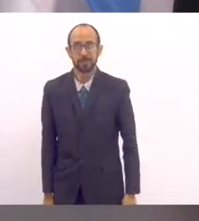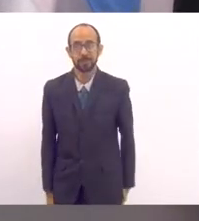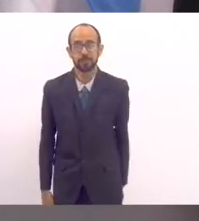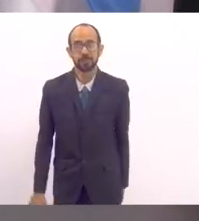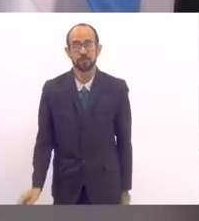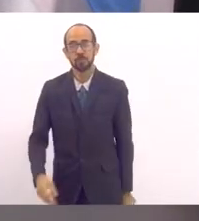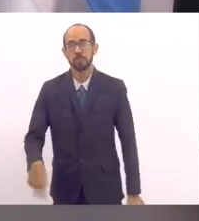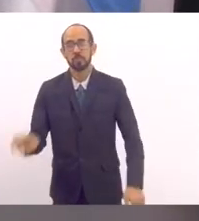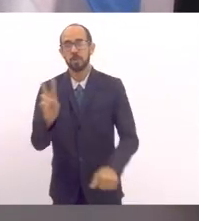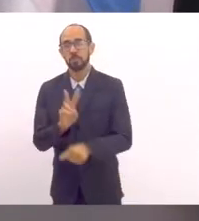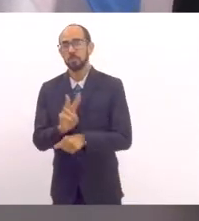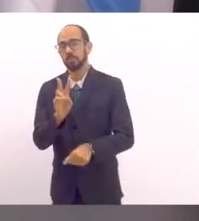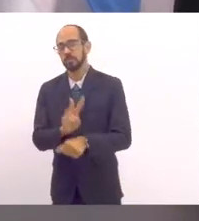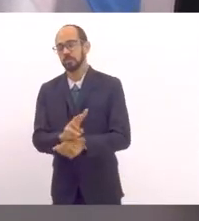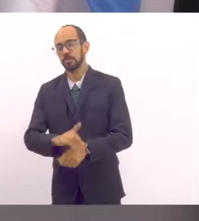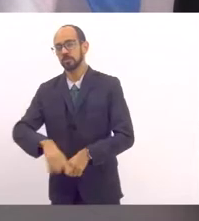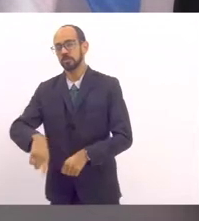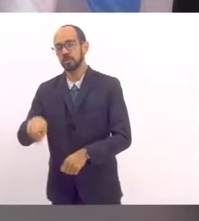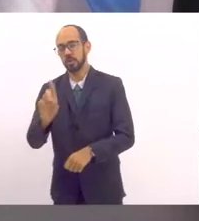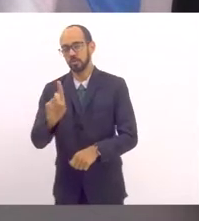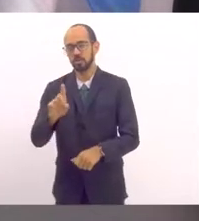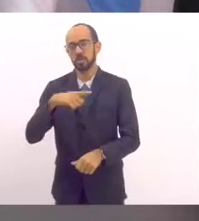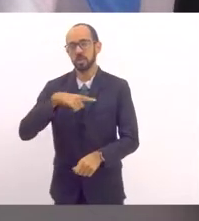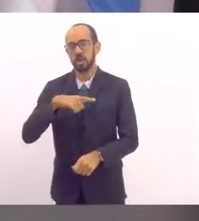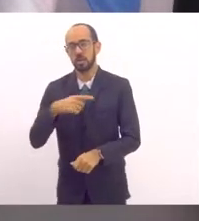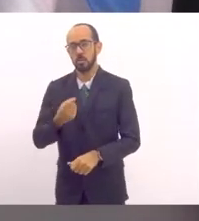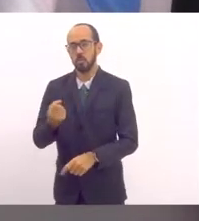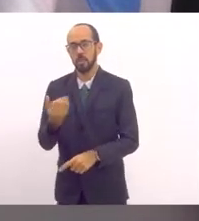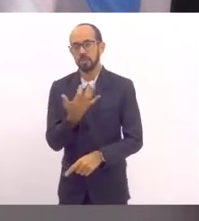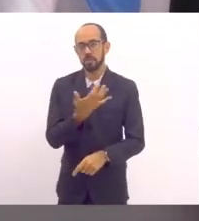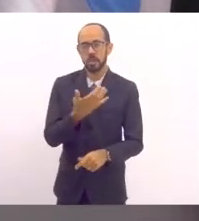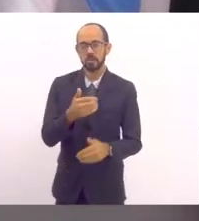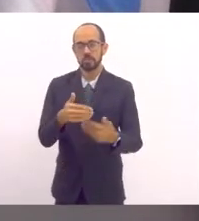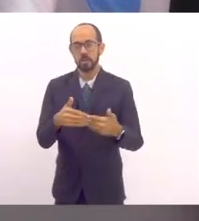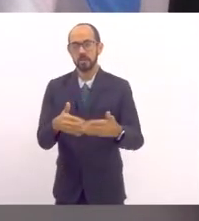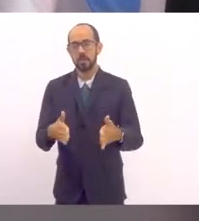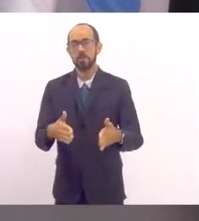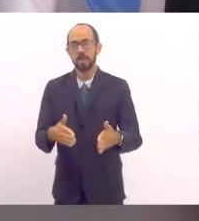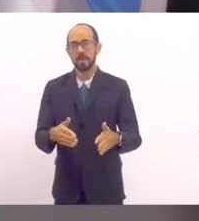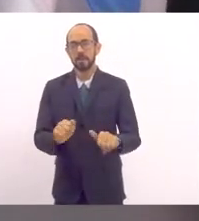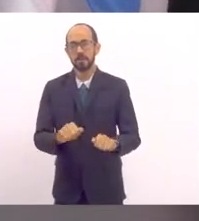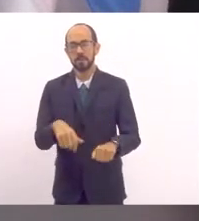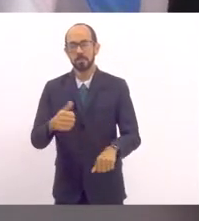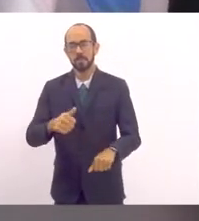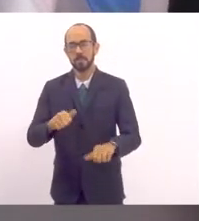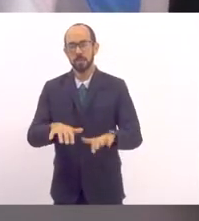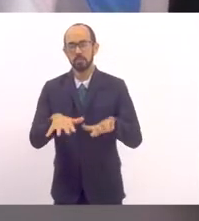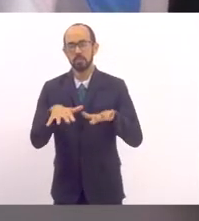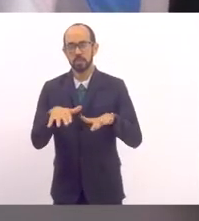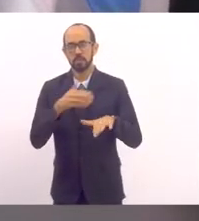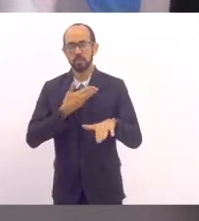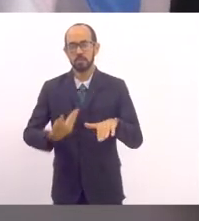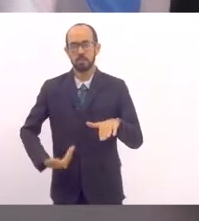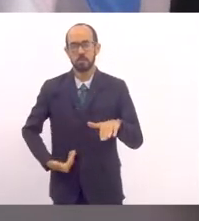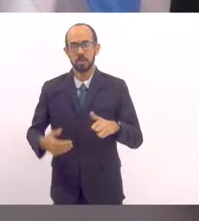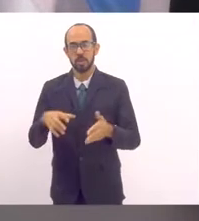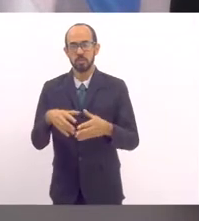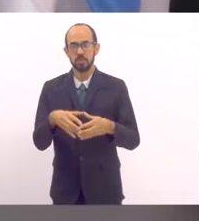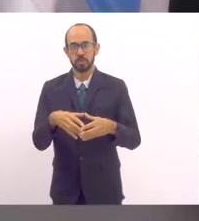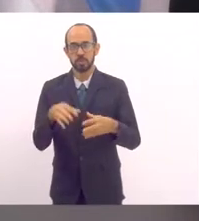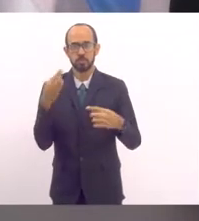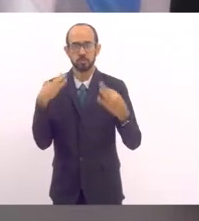Sob a proteção de Deus e havendo número legal, declaro aberta a primeira audiência pública da Comissão de